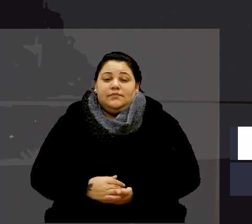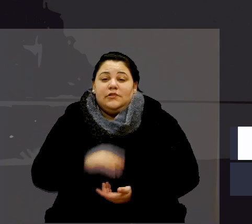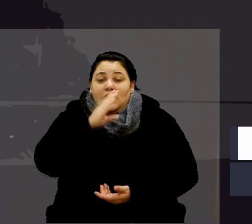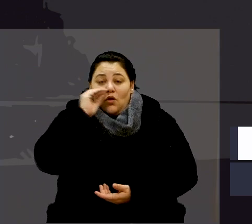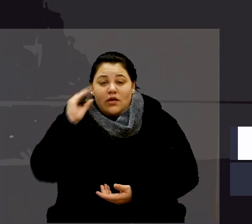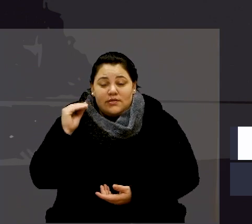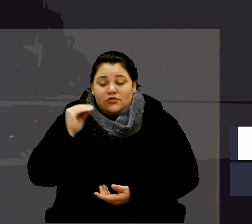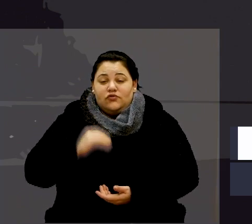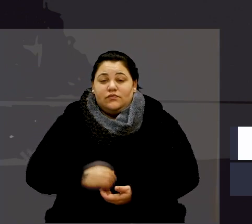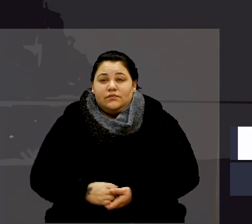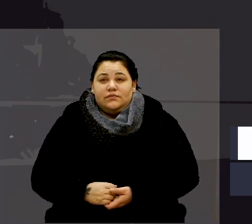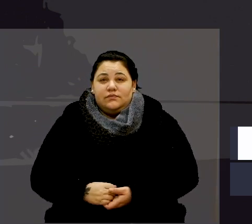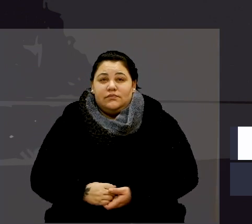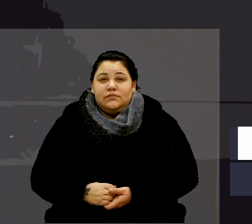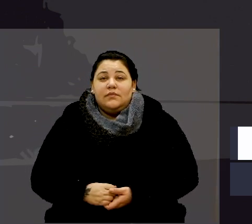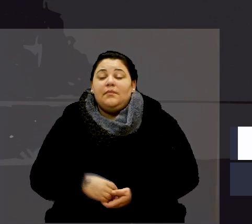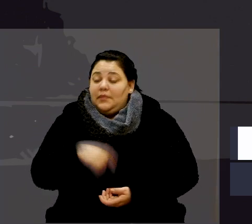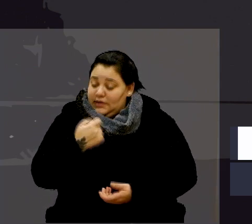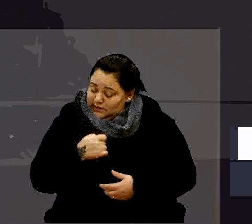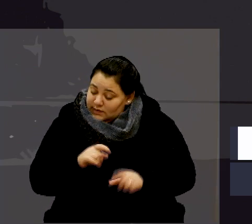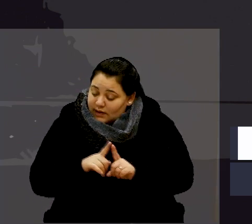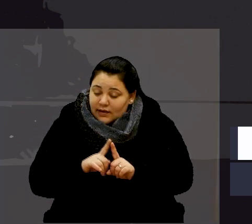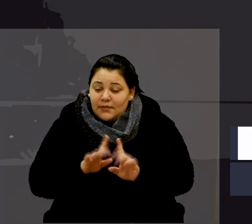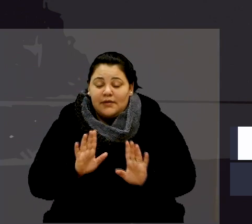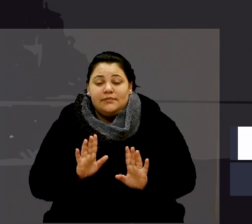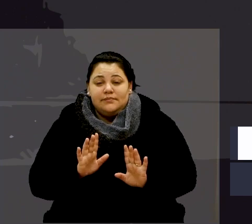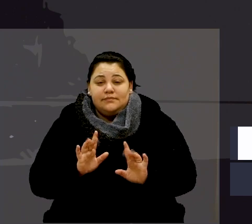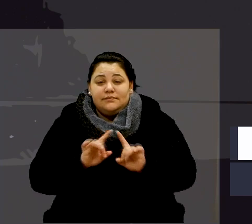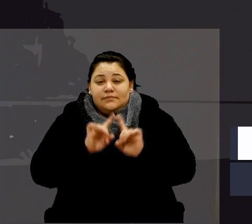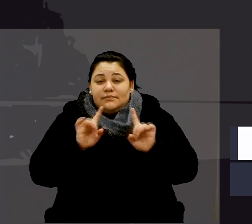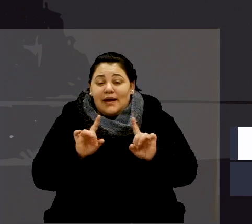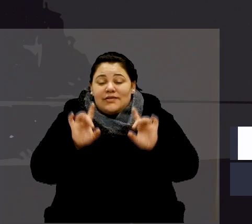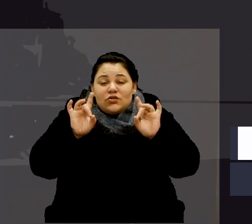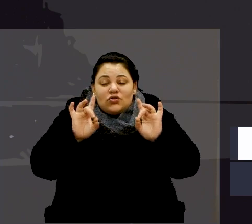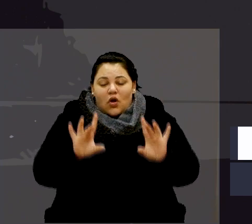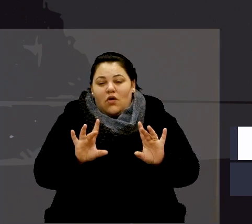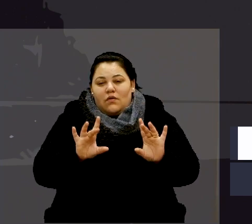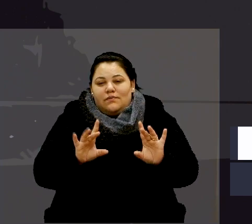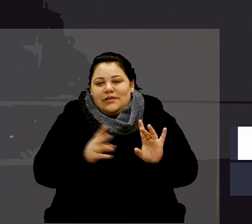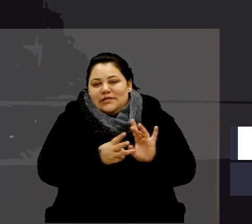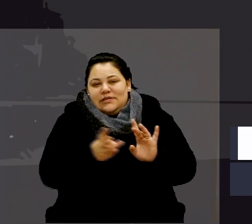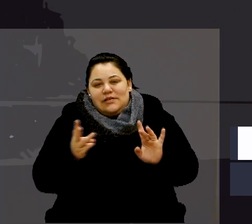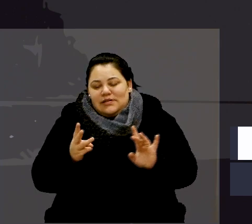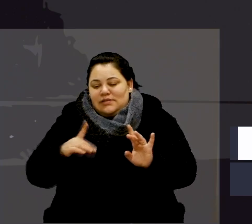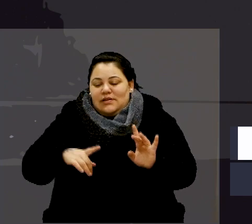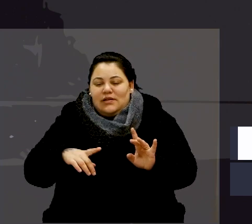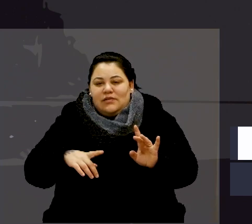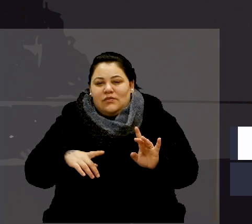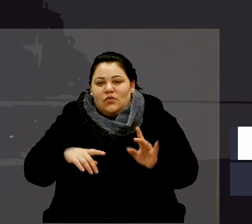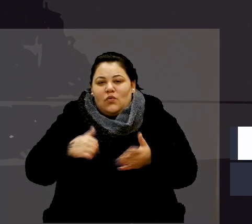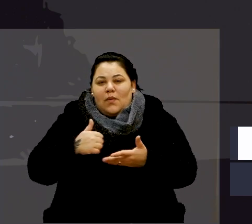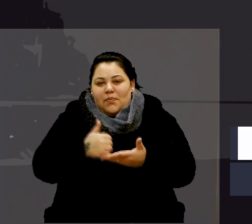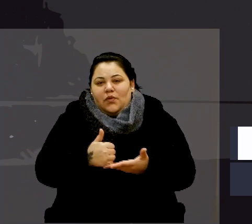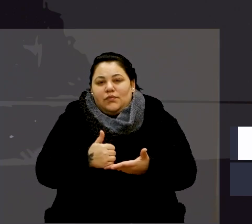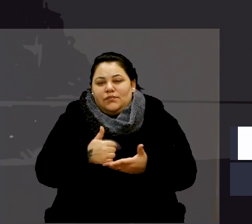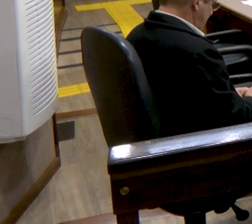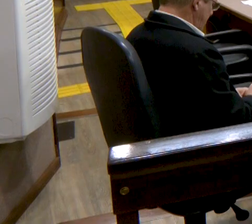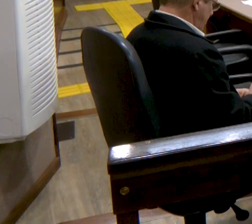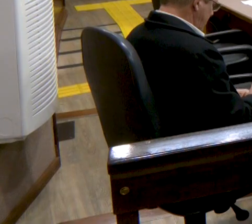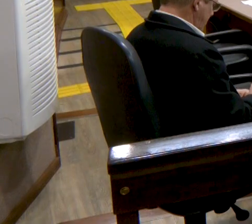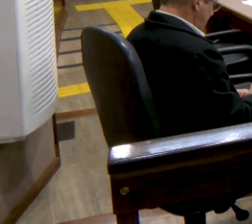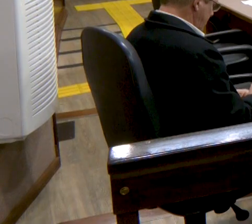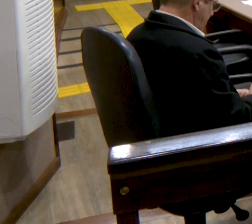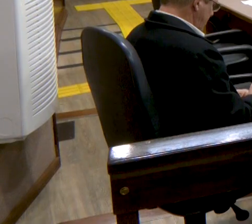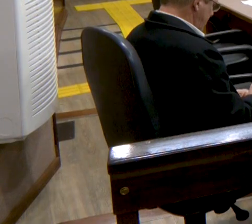adolescentes. Não que não precise, mas apenas esses têm o apoio por parte do serviço público.